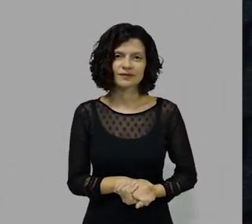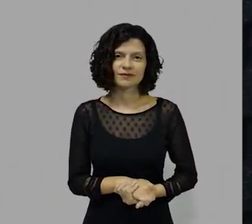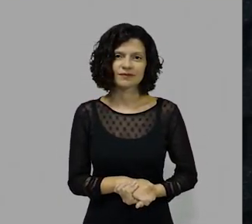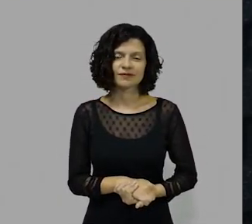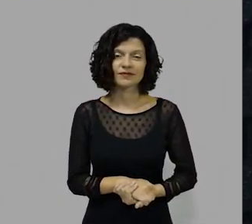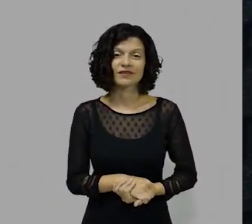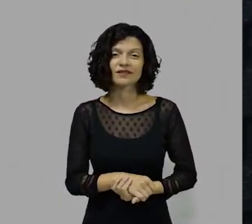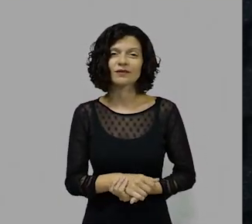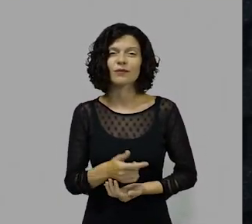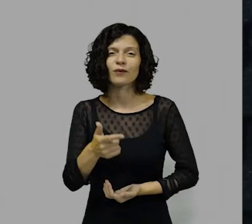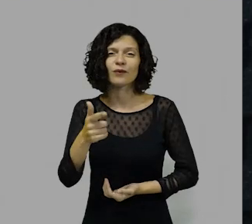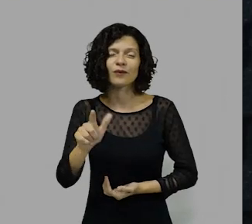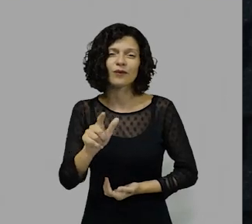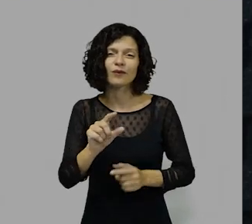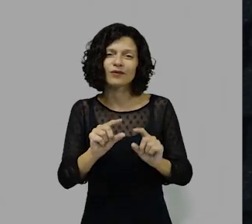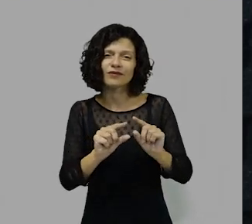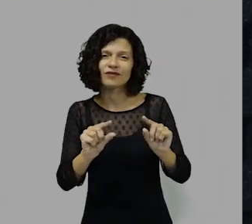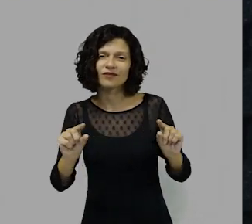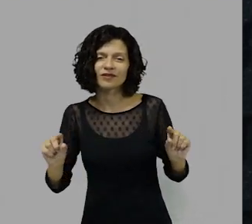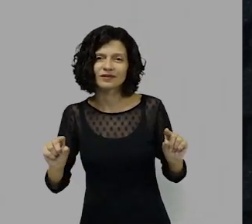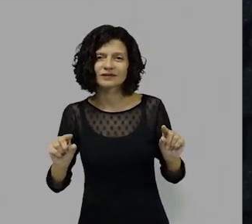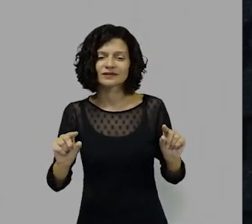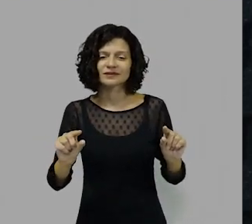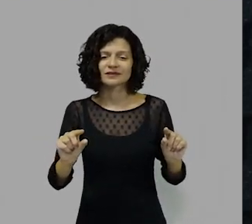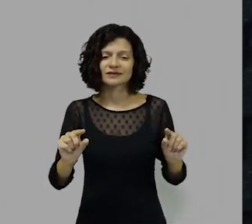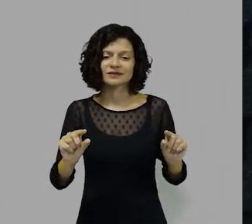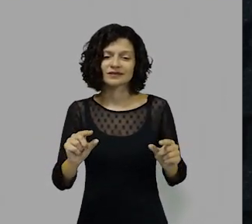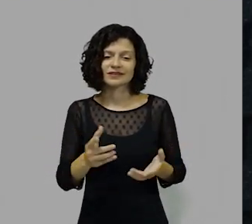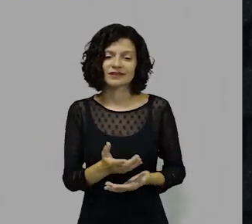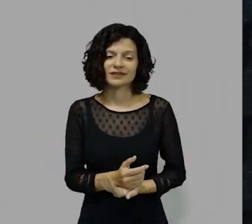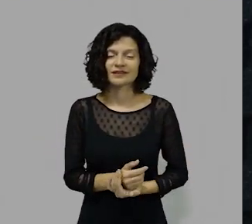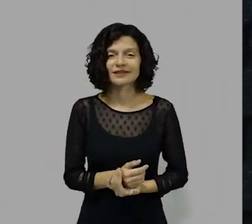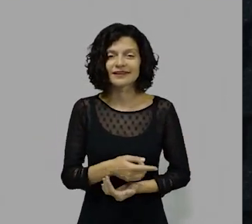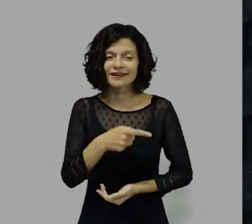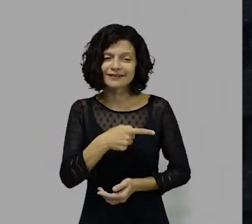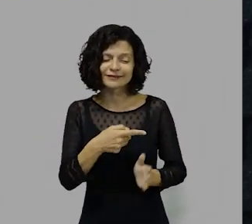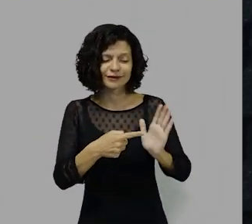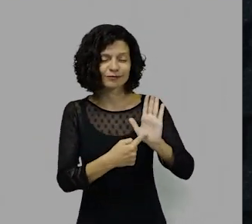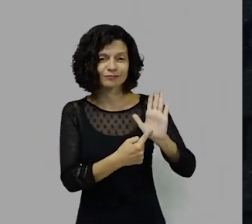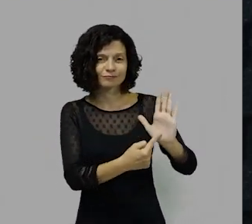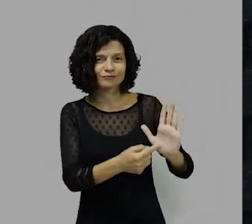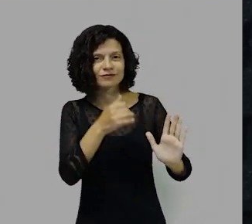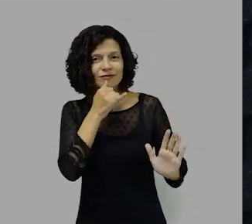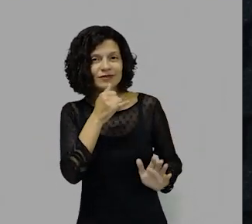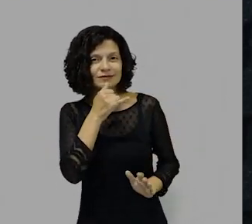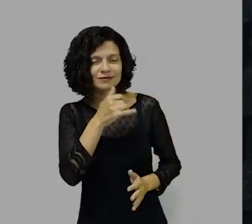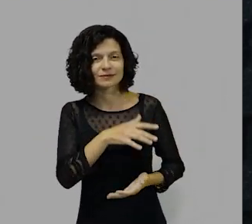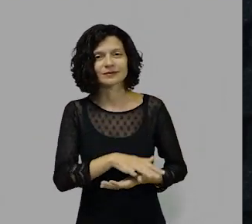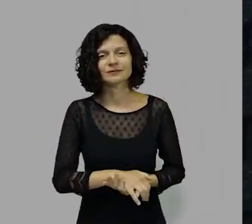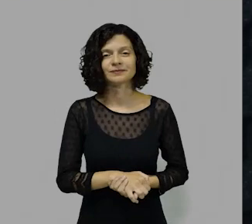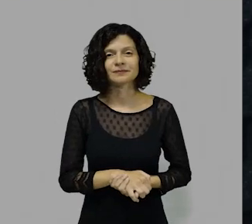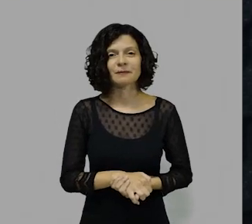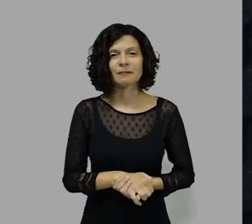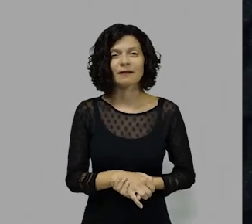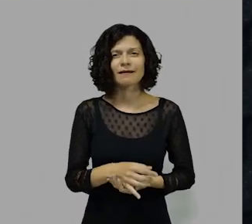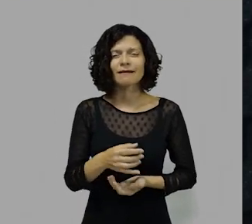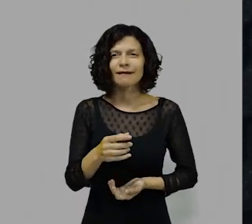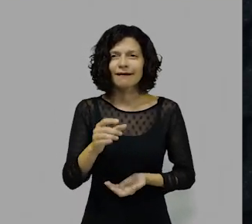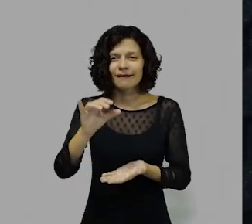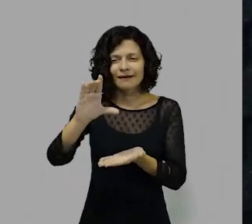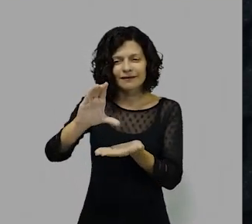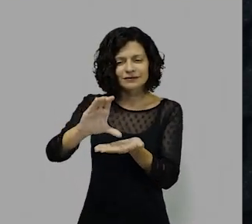cover costs such as travel and accommodation. Aquela quantia, aquela soma de